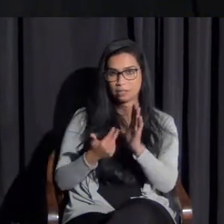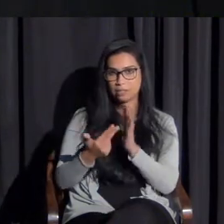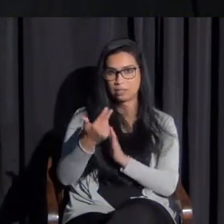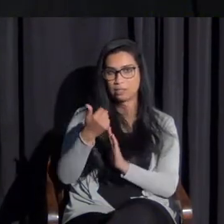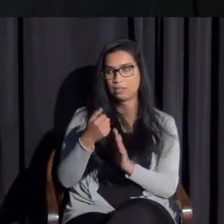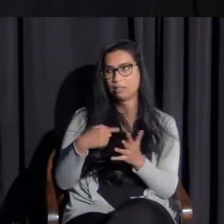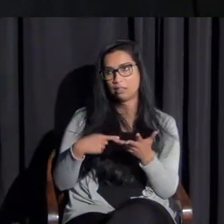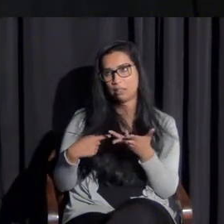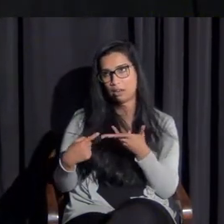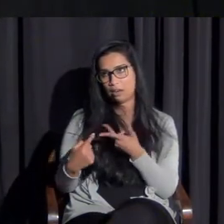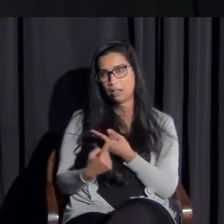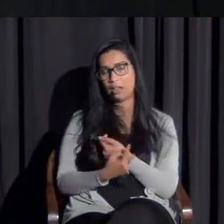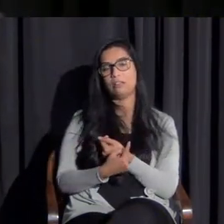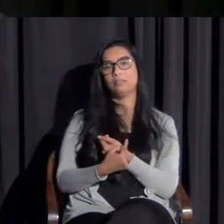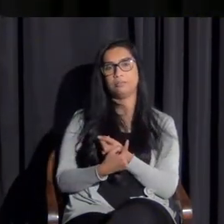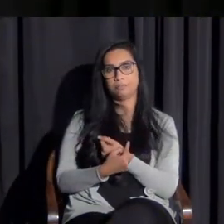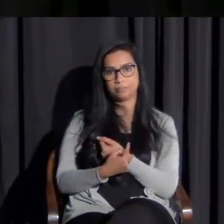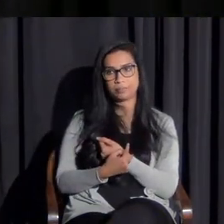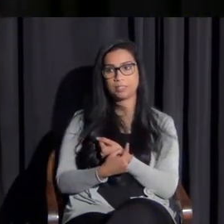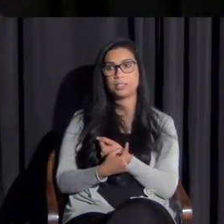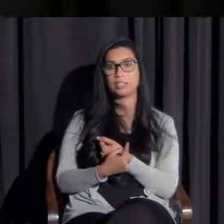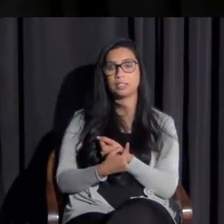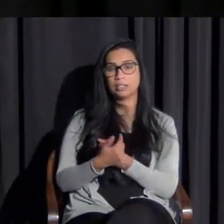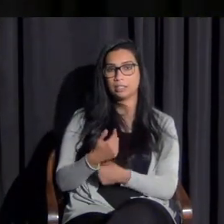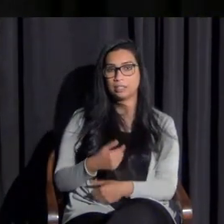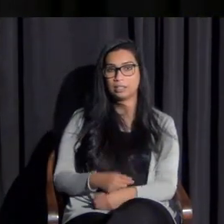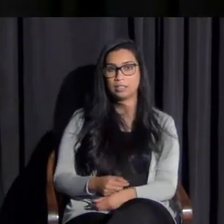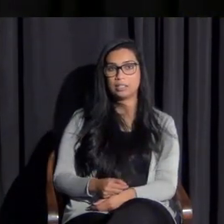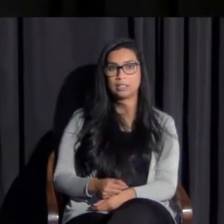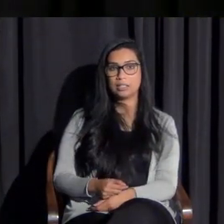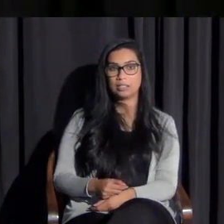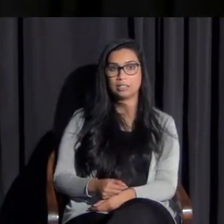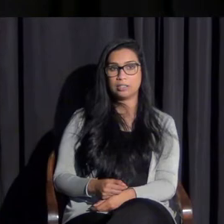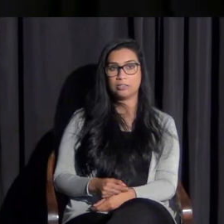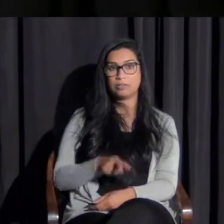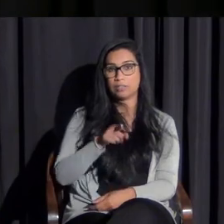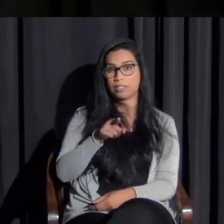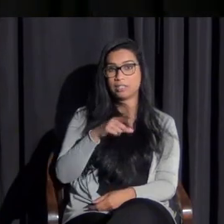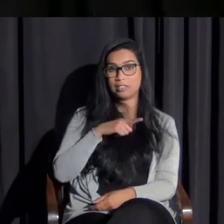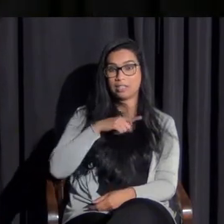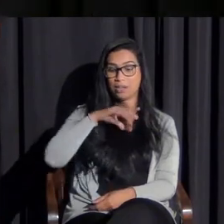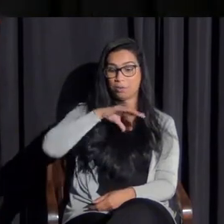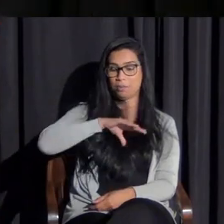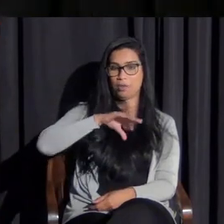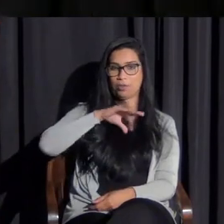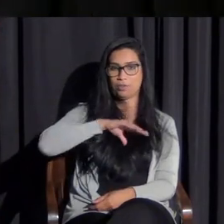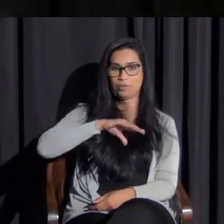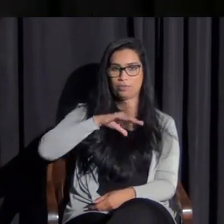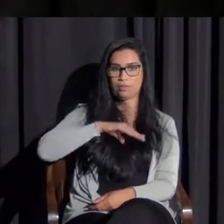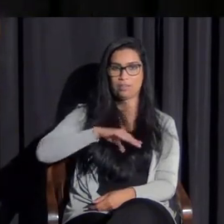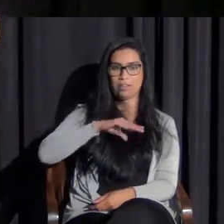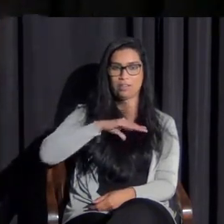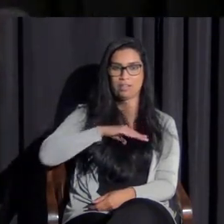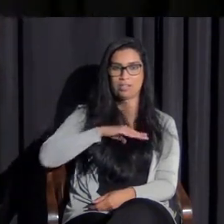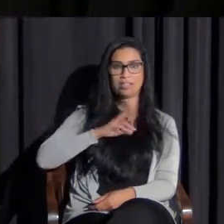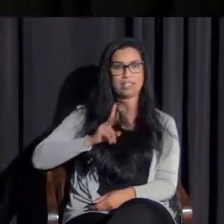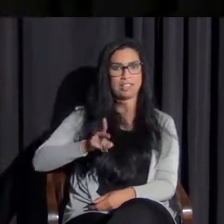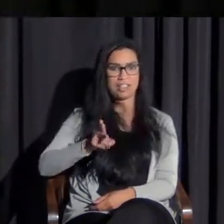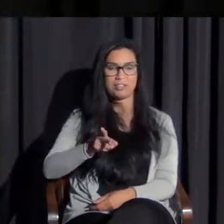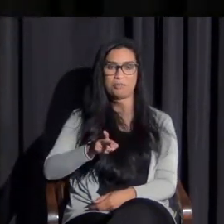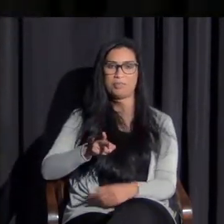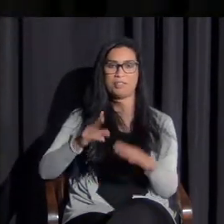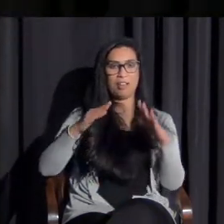etc., a gente tem um sem número de vezes da casinha portuguesa, como a gente chama. Né? Tem ali, chaminézinho, que